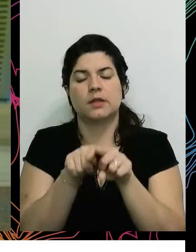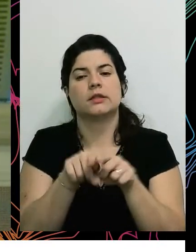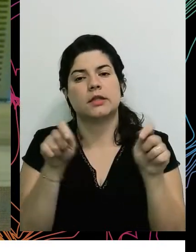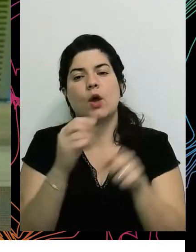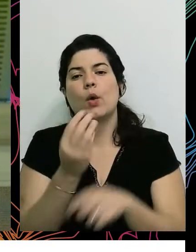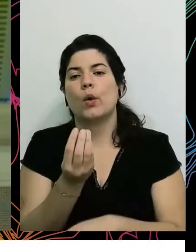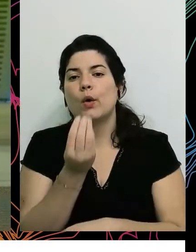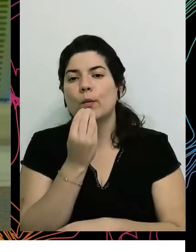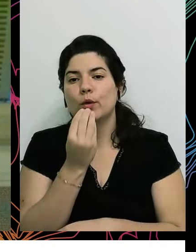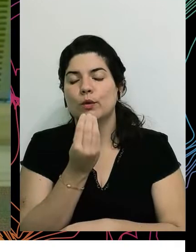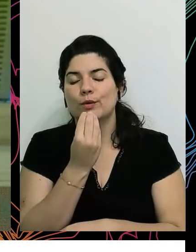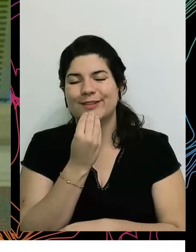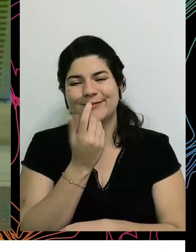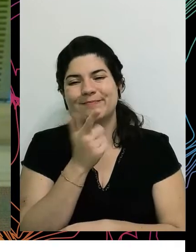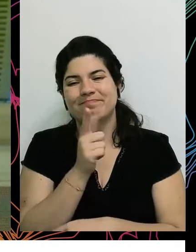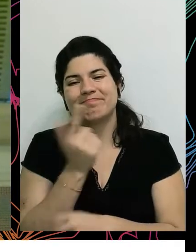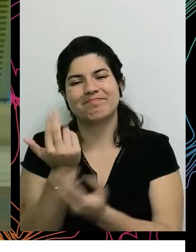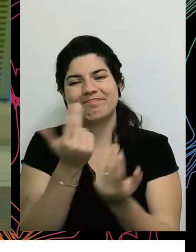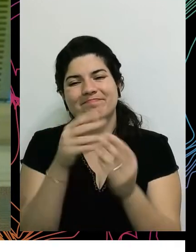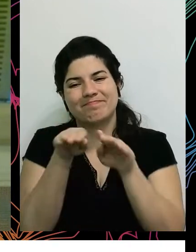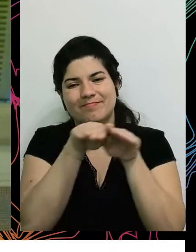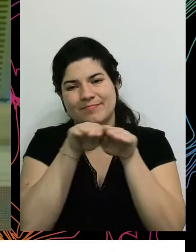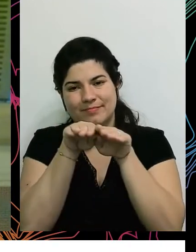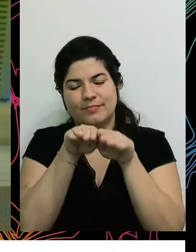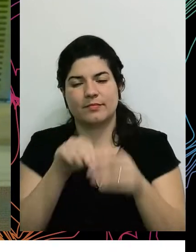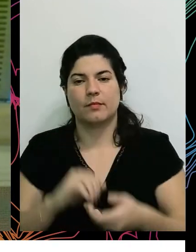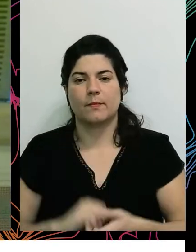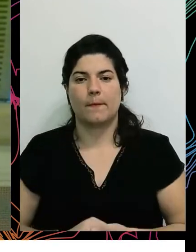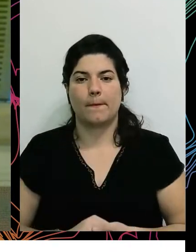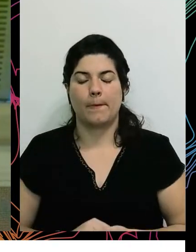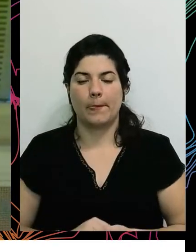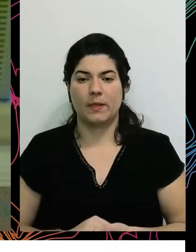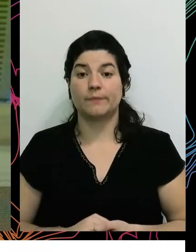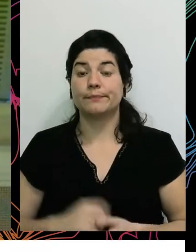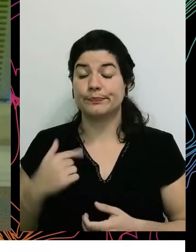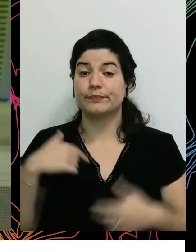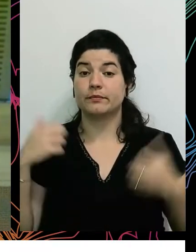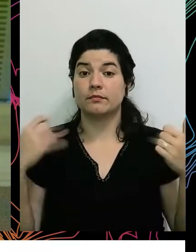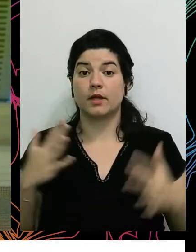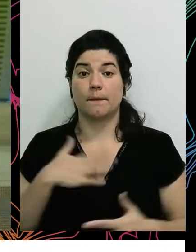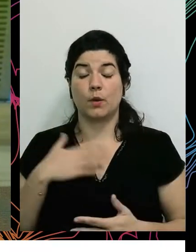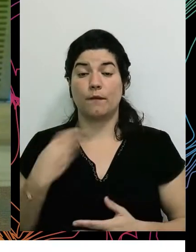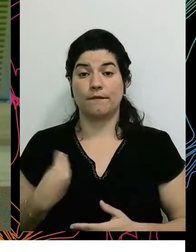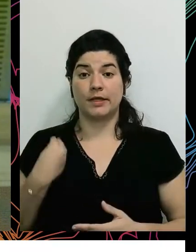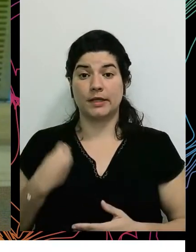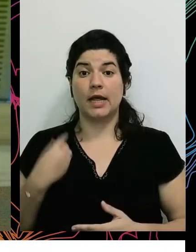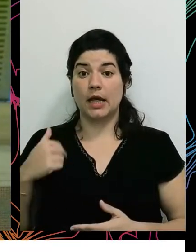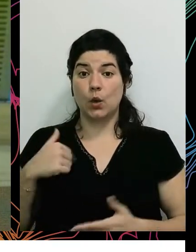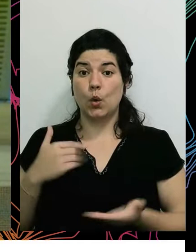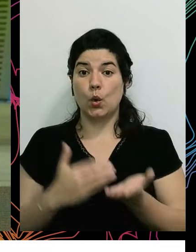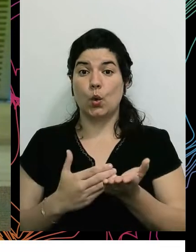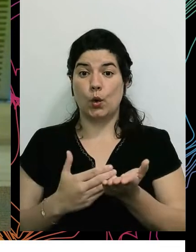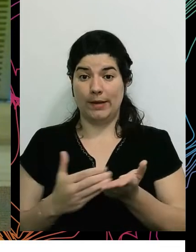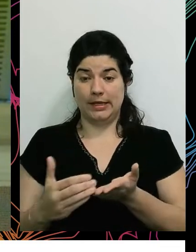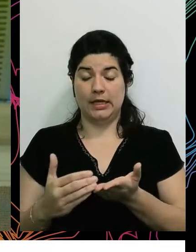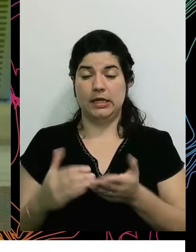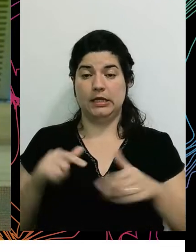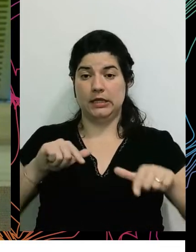oportunidades iguais. Voltando um pouco à minha vida, não? Quando eu comecei o meu